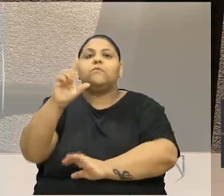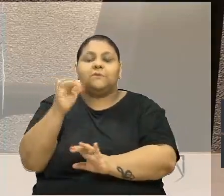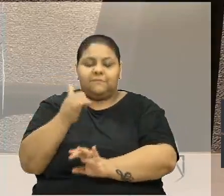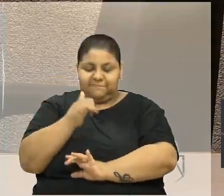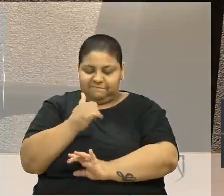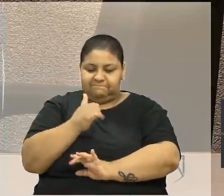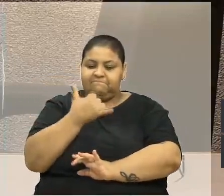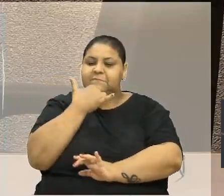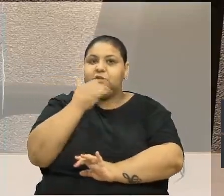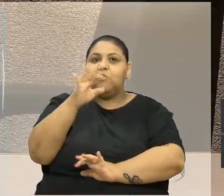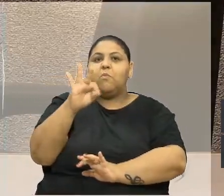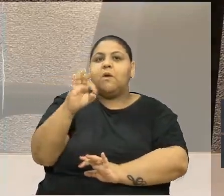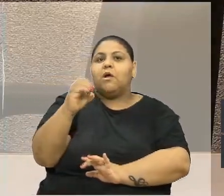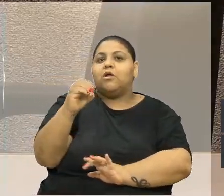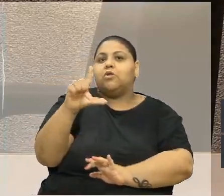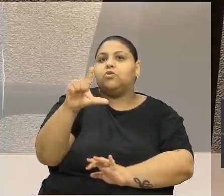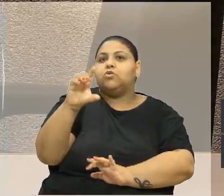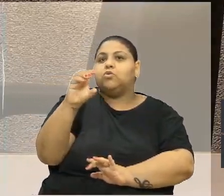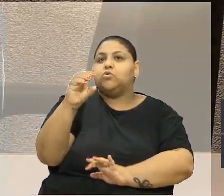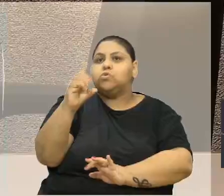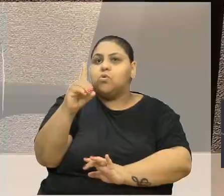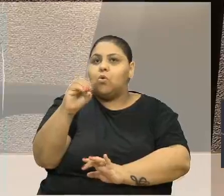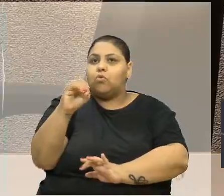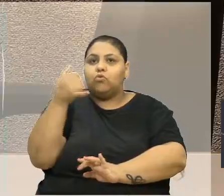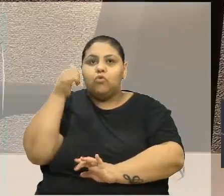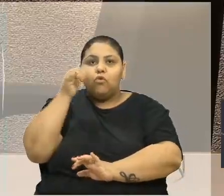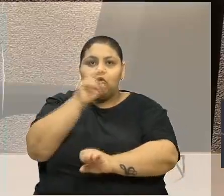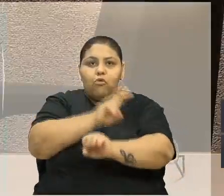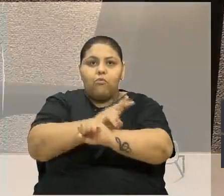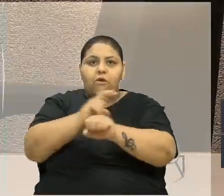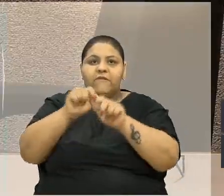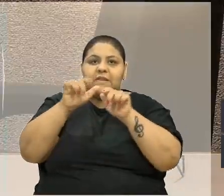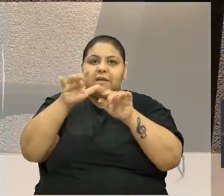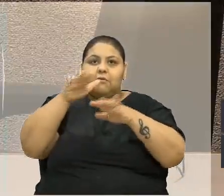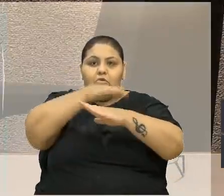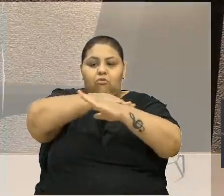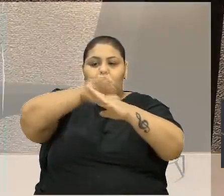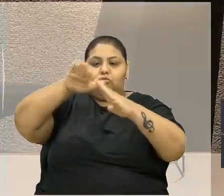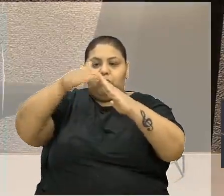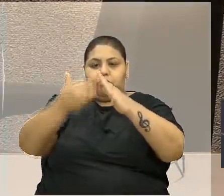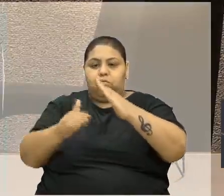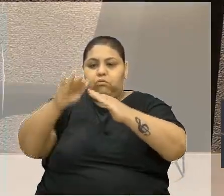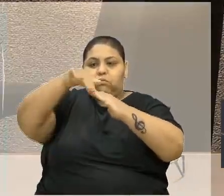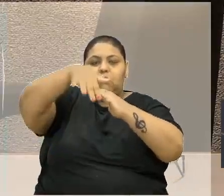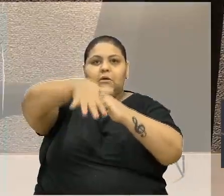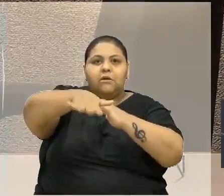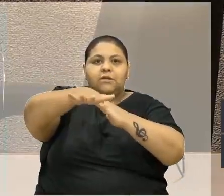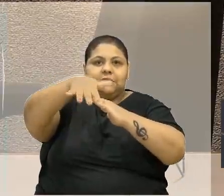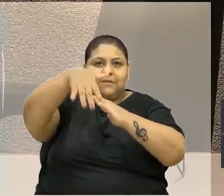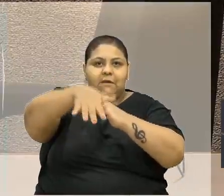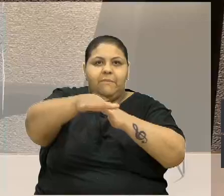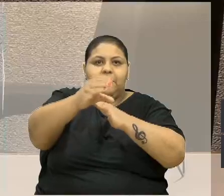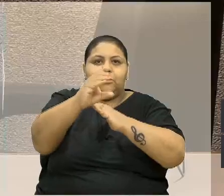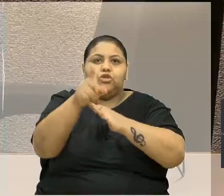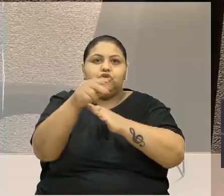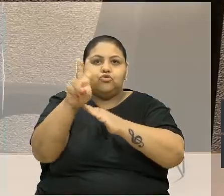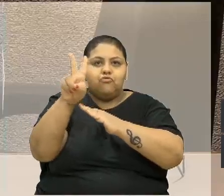no inverno, e até o presente momento não foi instalado toldo nenhum. O dinheiro foi